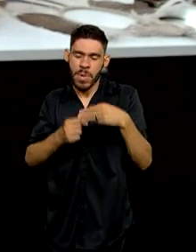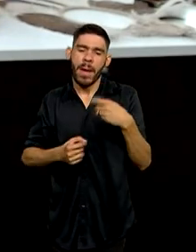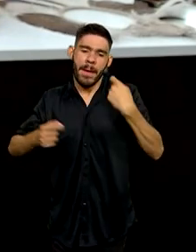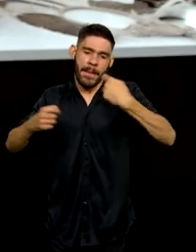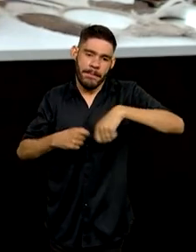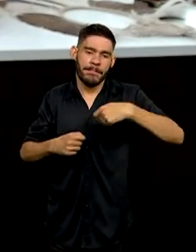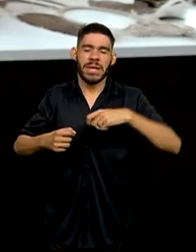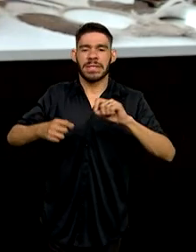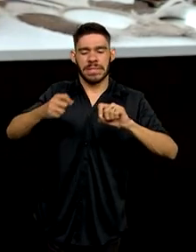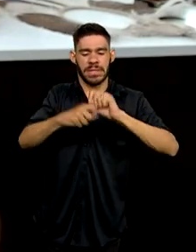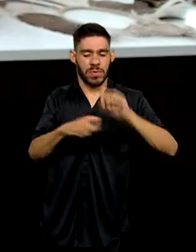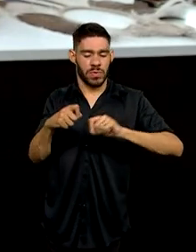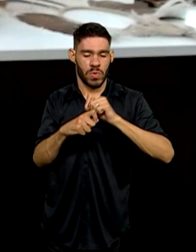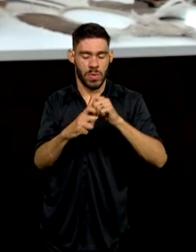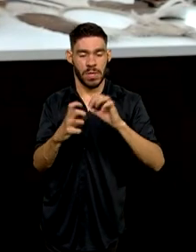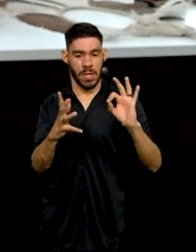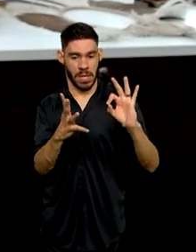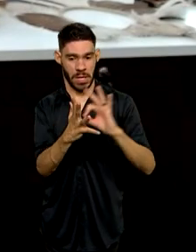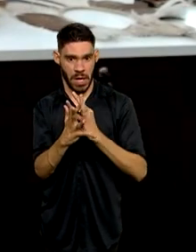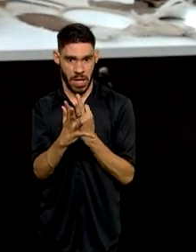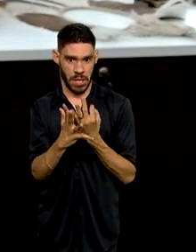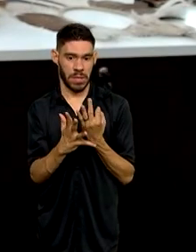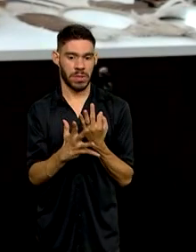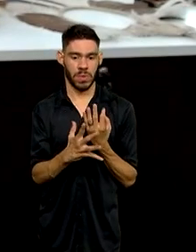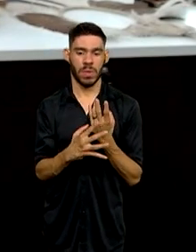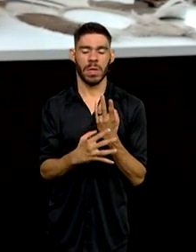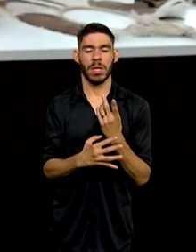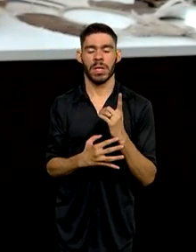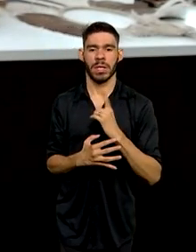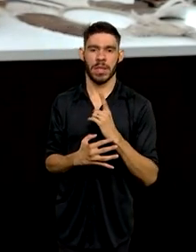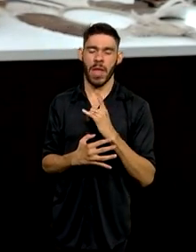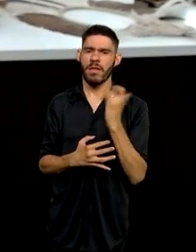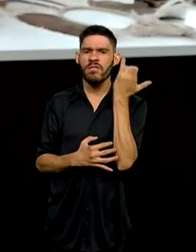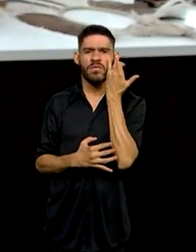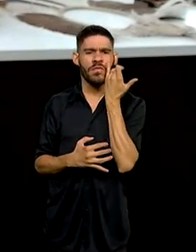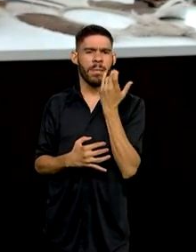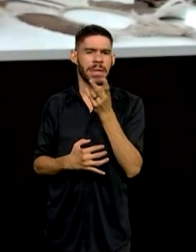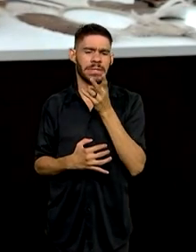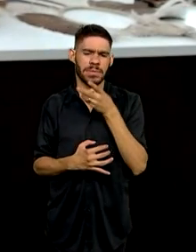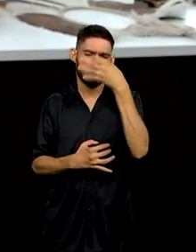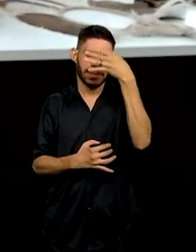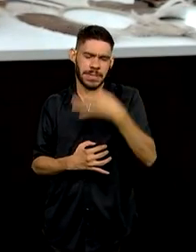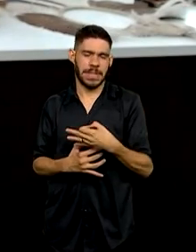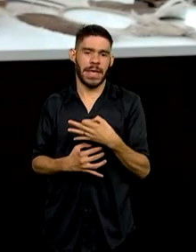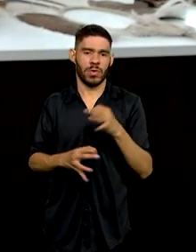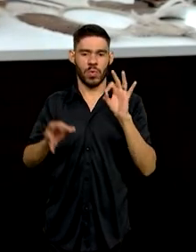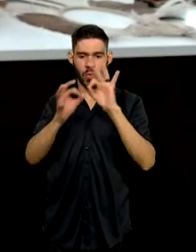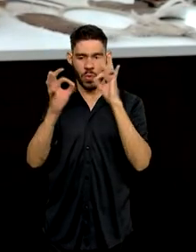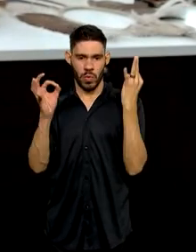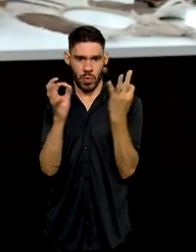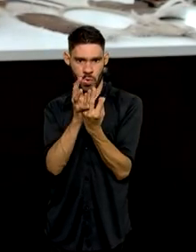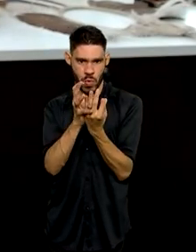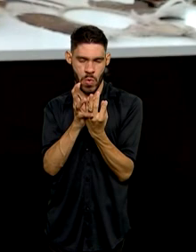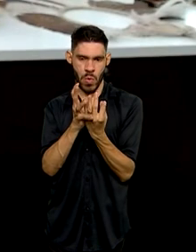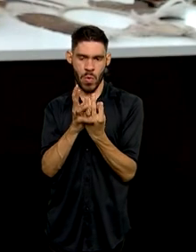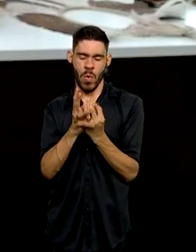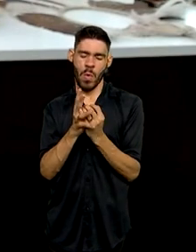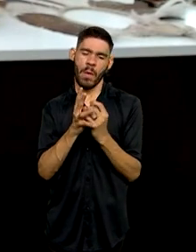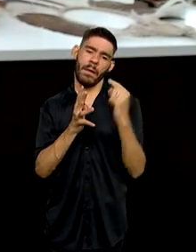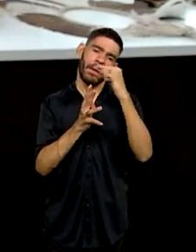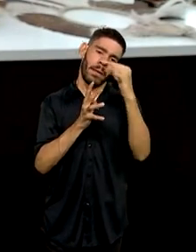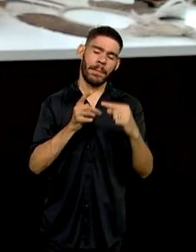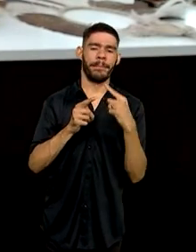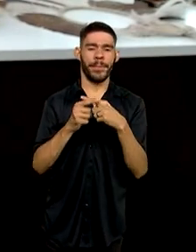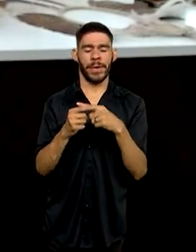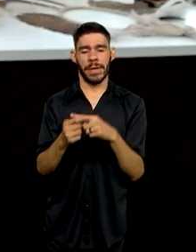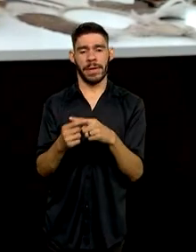fazer com que esse cadastro que tenha a informação muito correta dessas famílias. Porque se a